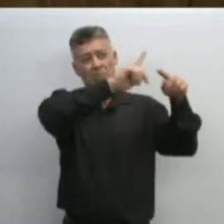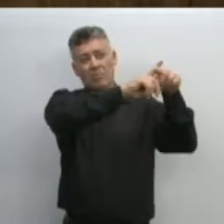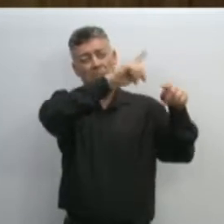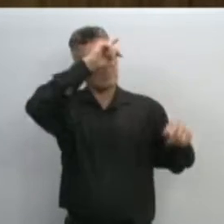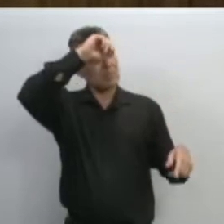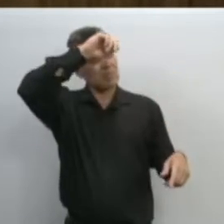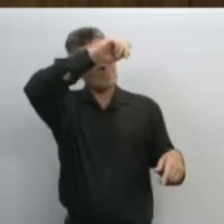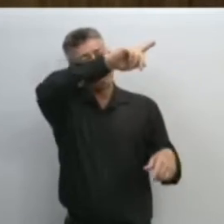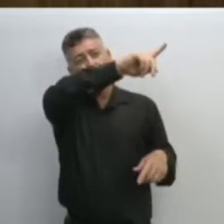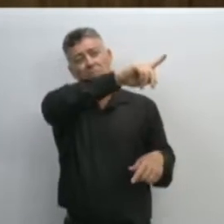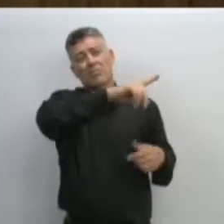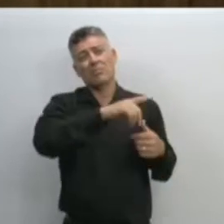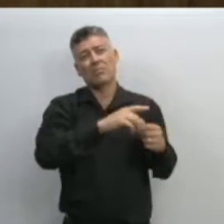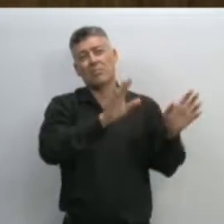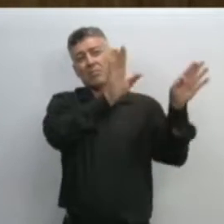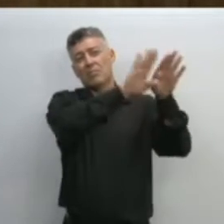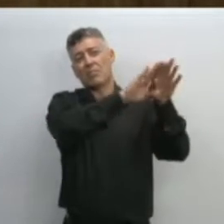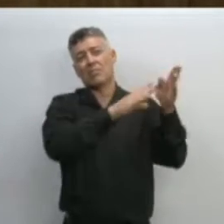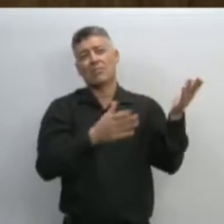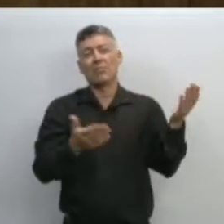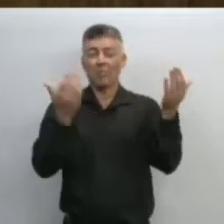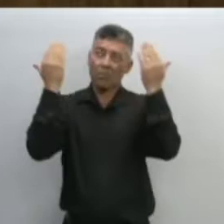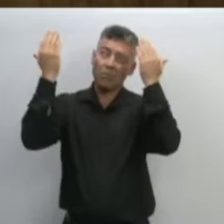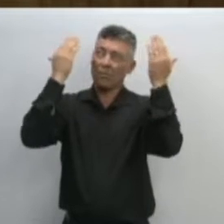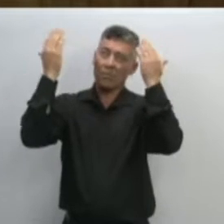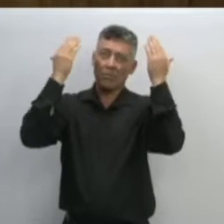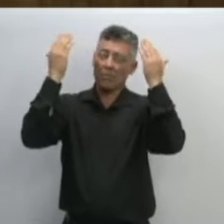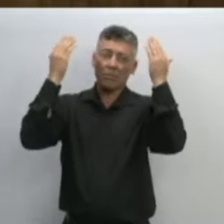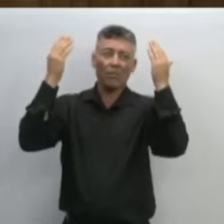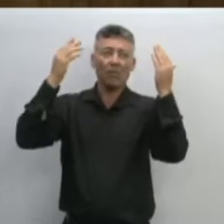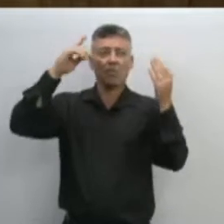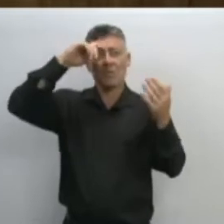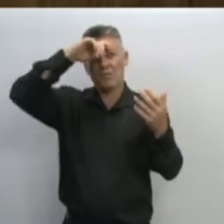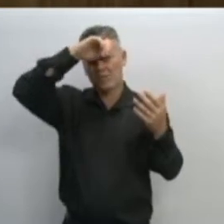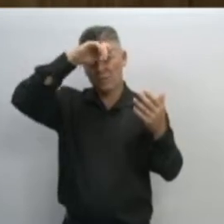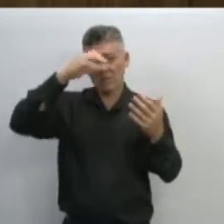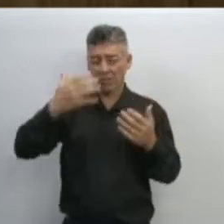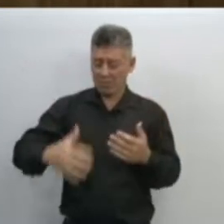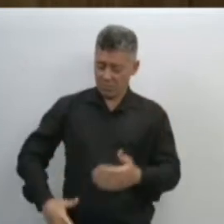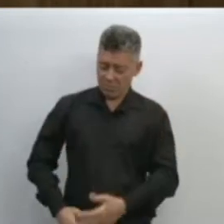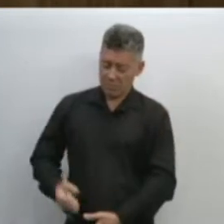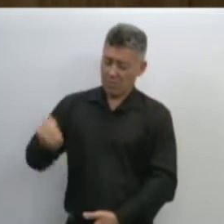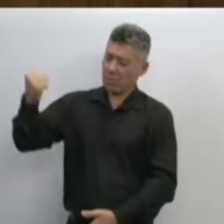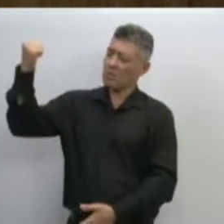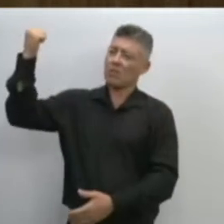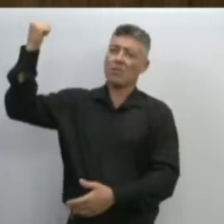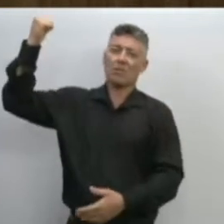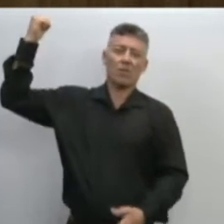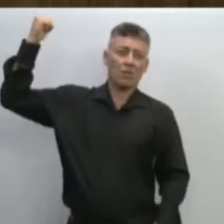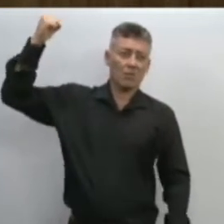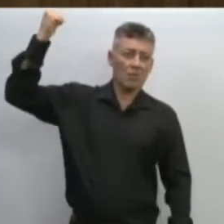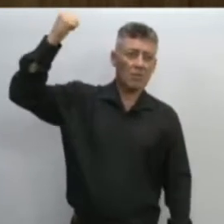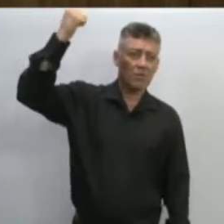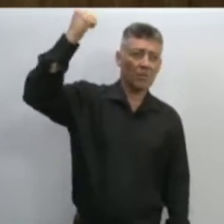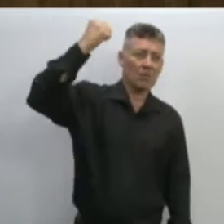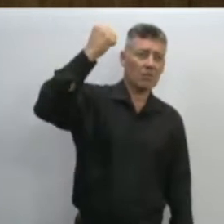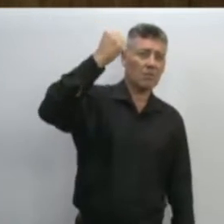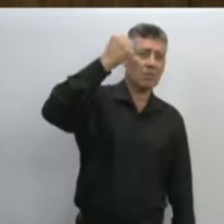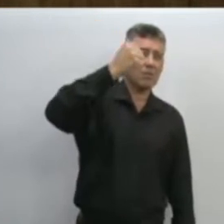que outro dia um paciente que estava com surto psiquiátrico pegou uma faca para matar uma enfermeira e uma médica.